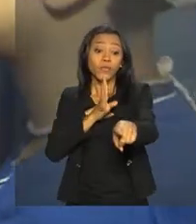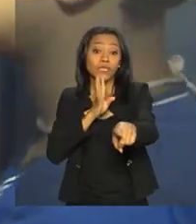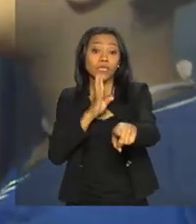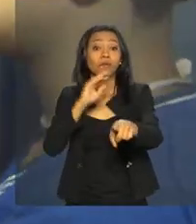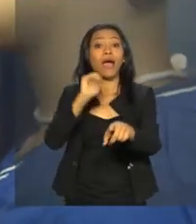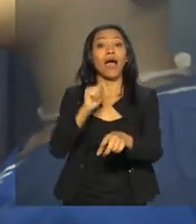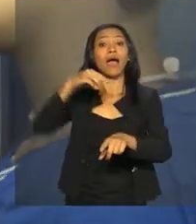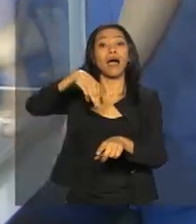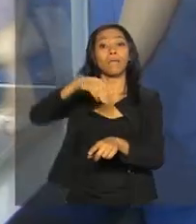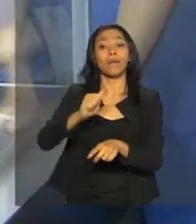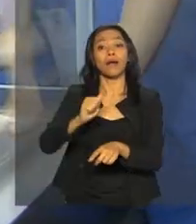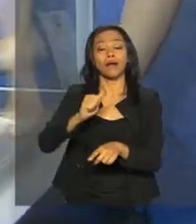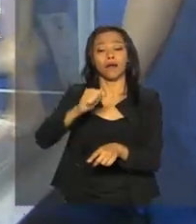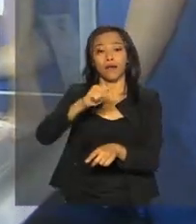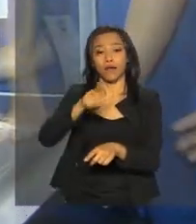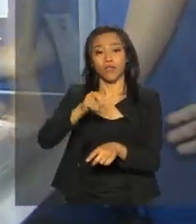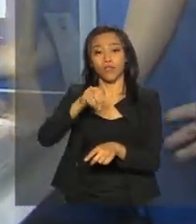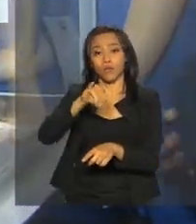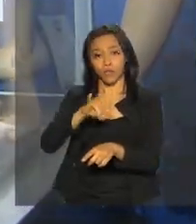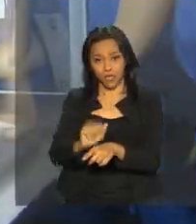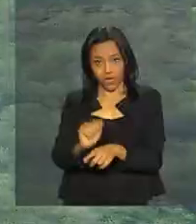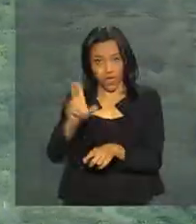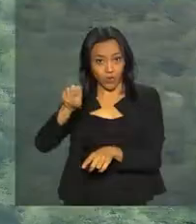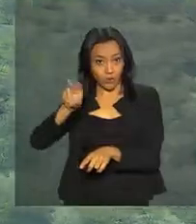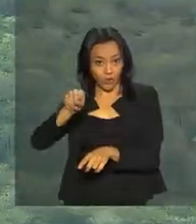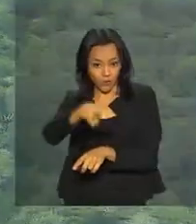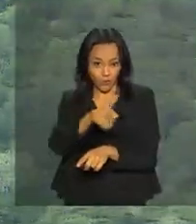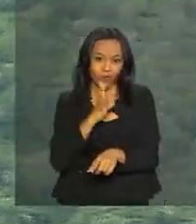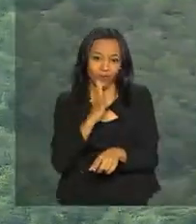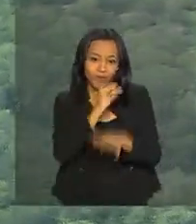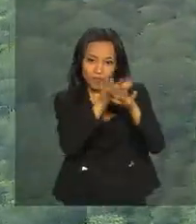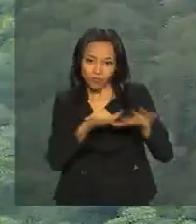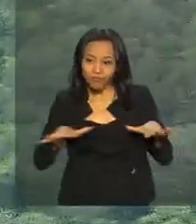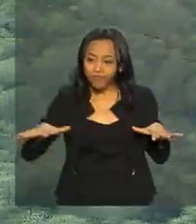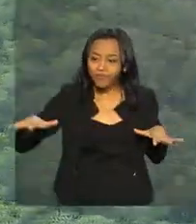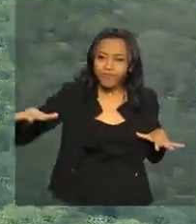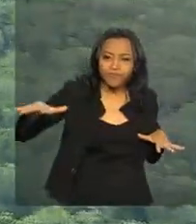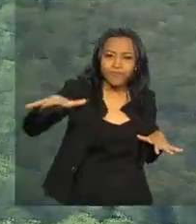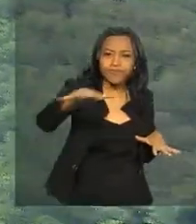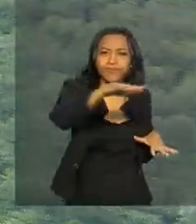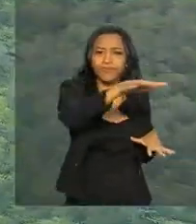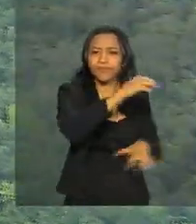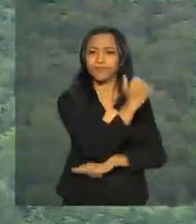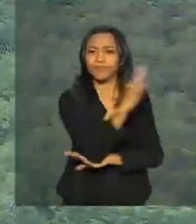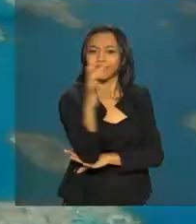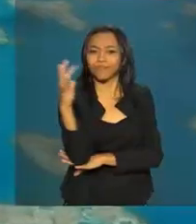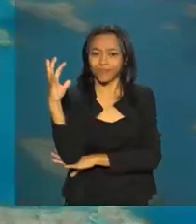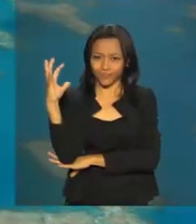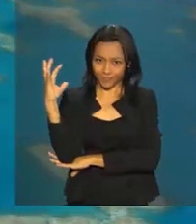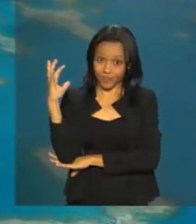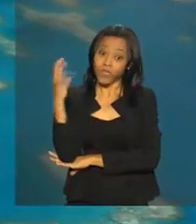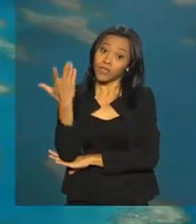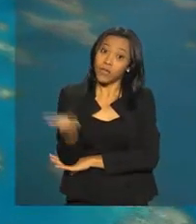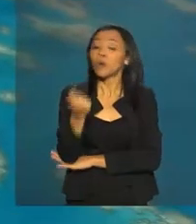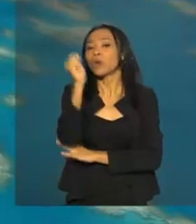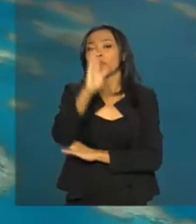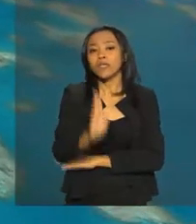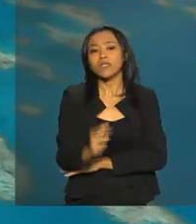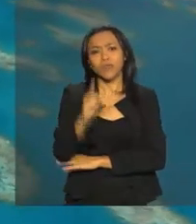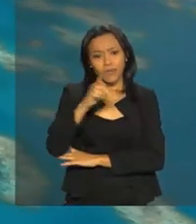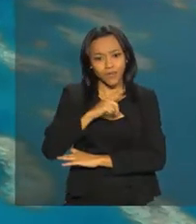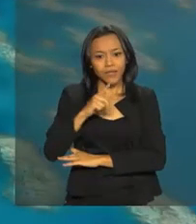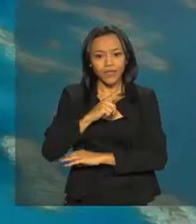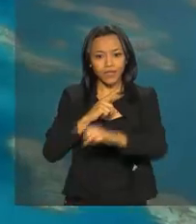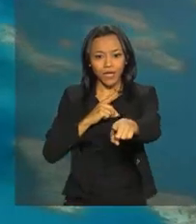conhecido o nosso patrimônio natural de água salgada. Afinal, além da floresta amazônica, verde, o Brasil tem uma